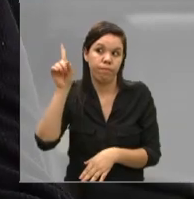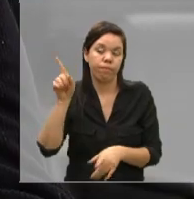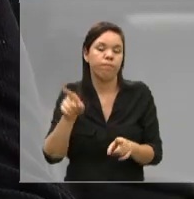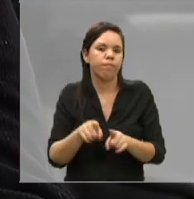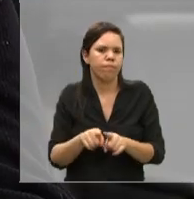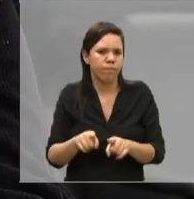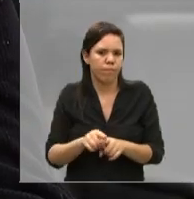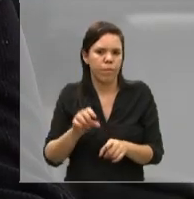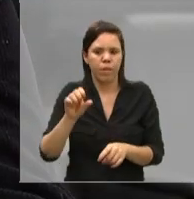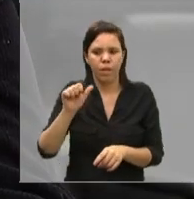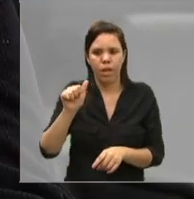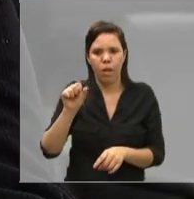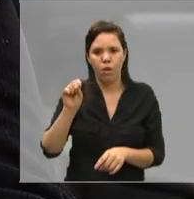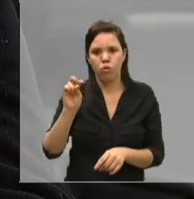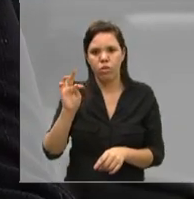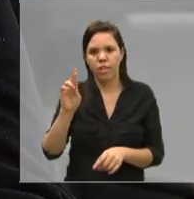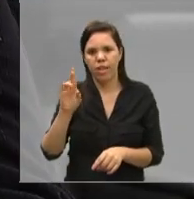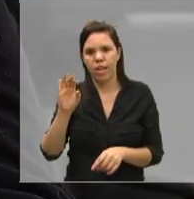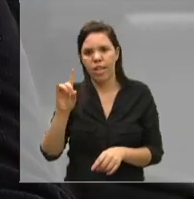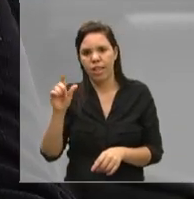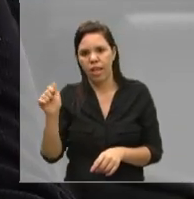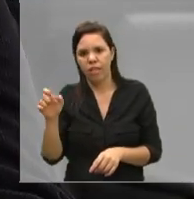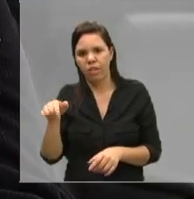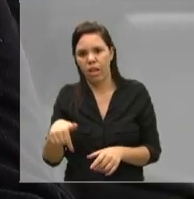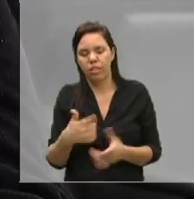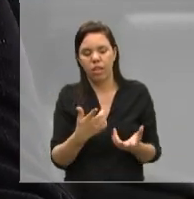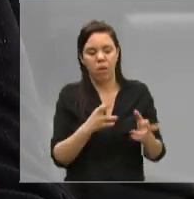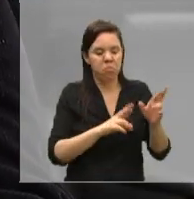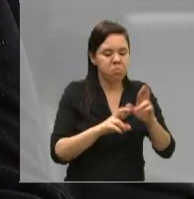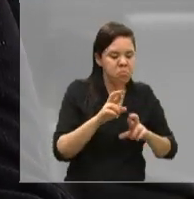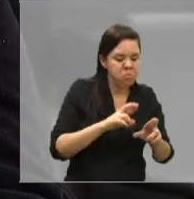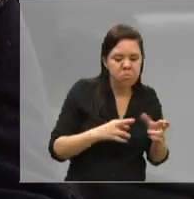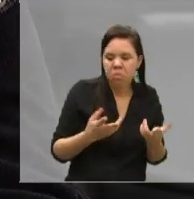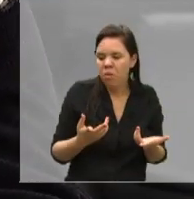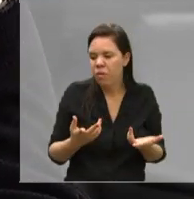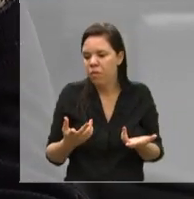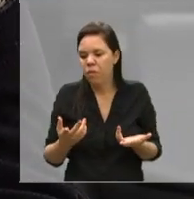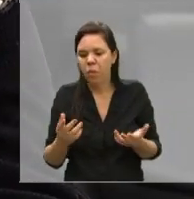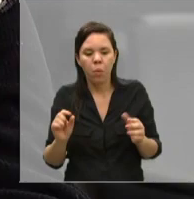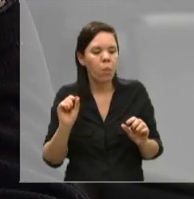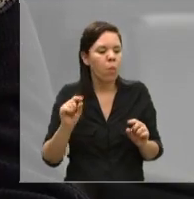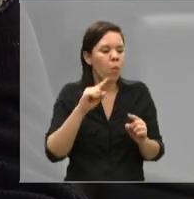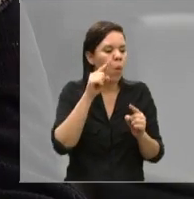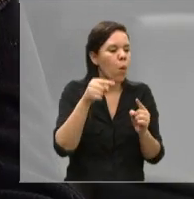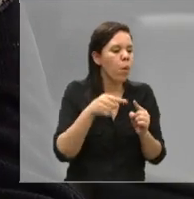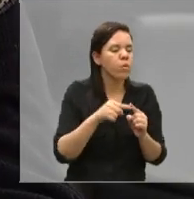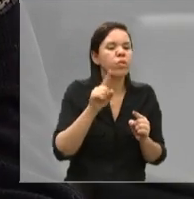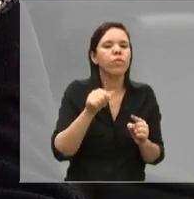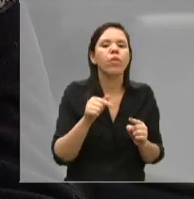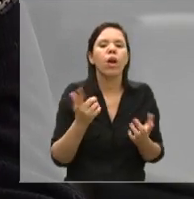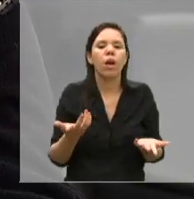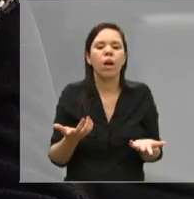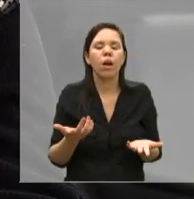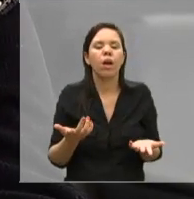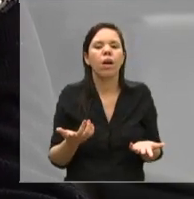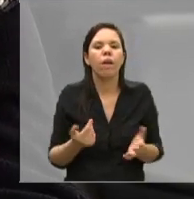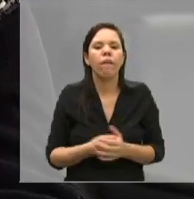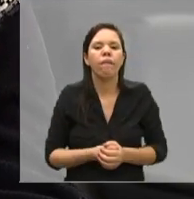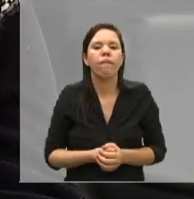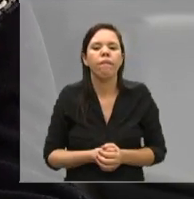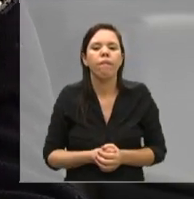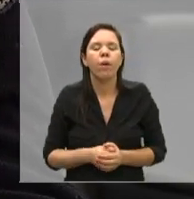de austeridade, aqui no Brasil chamam de ajuste fiscal. Os grandes alvos do ajuste fiscal são